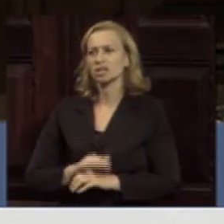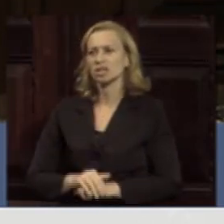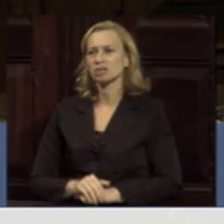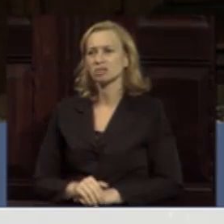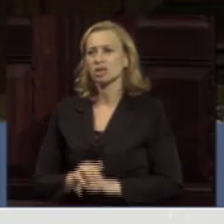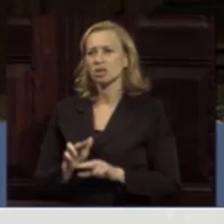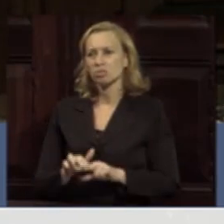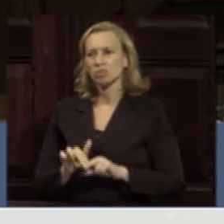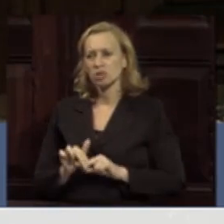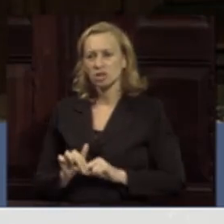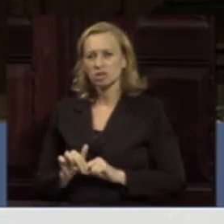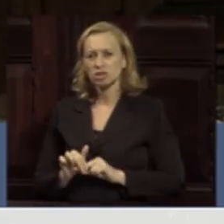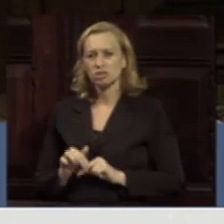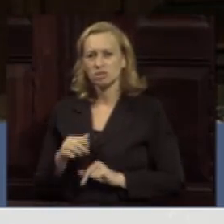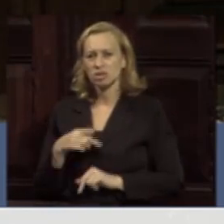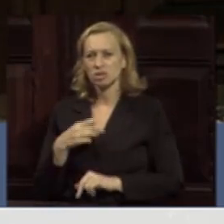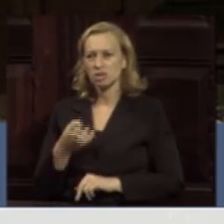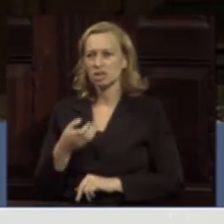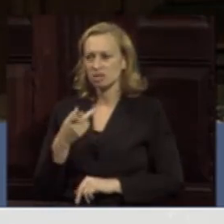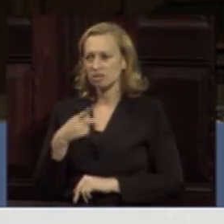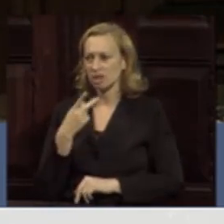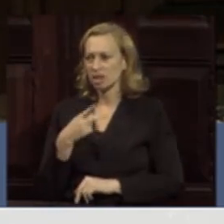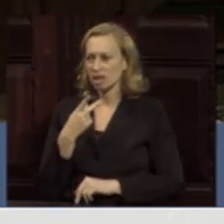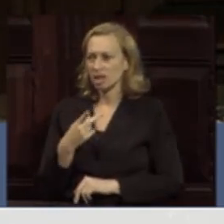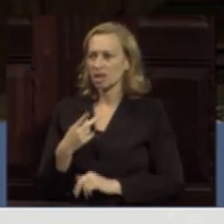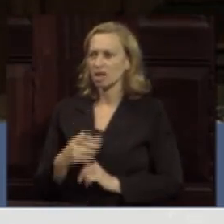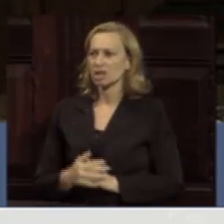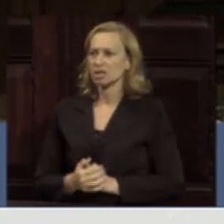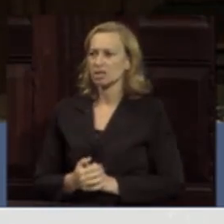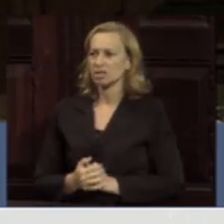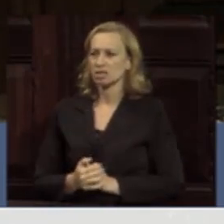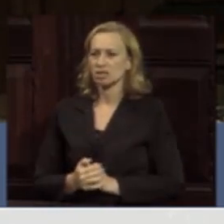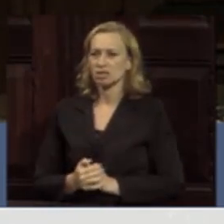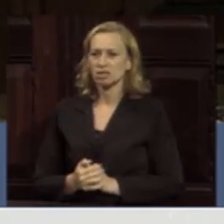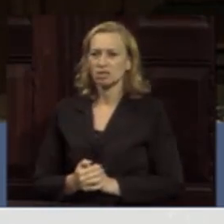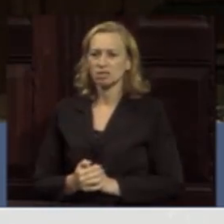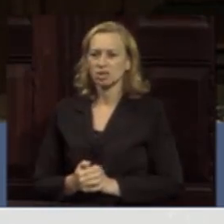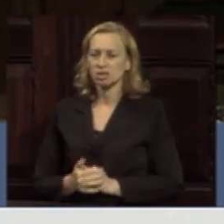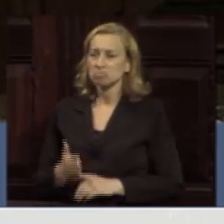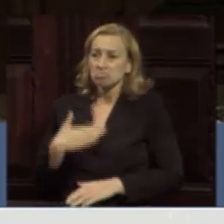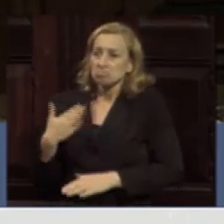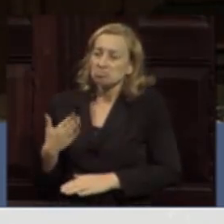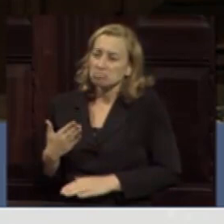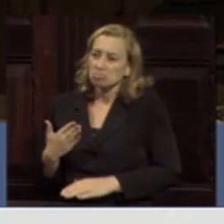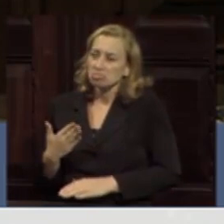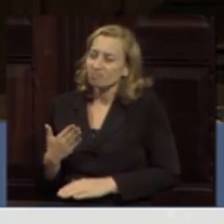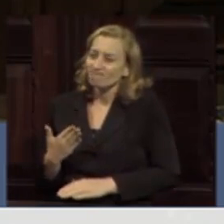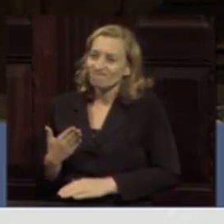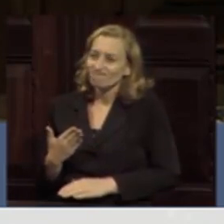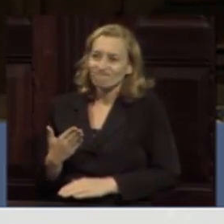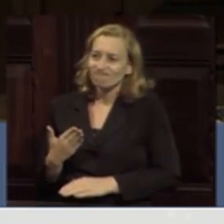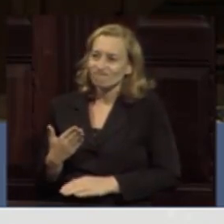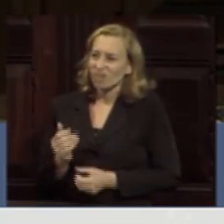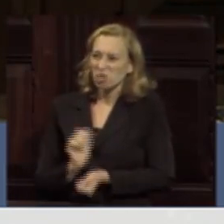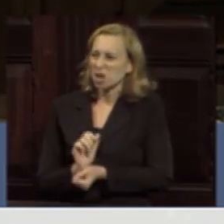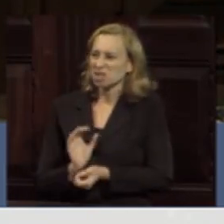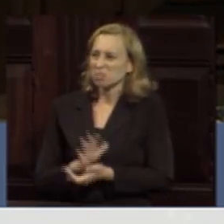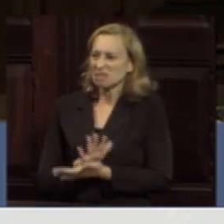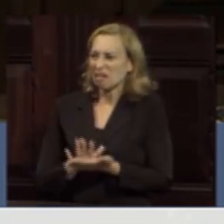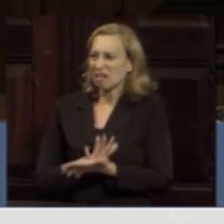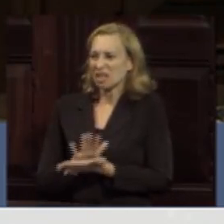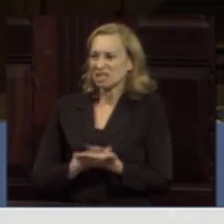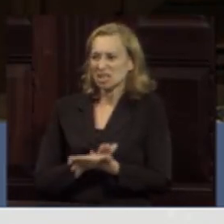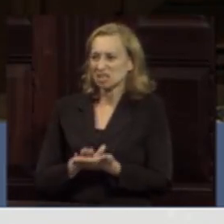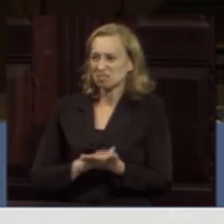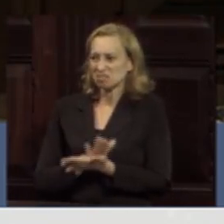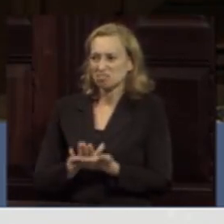isso, quero aqui fazer esse depoimento de maneira enfática e não me surpreendo, porque já não espero mais nada da